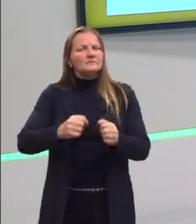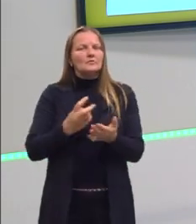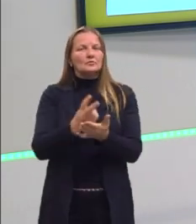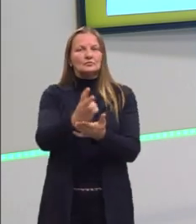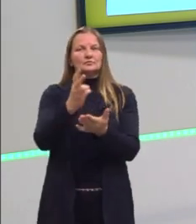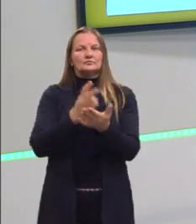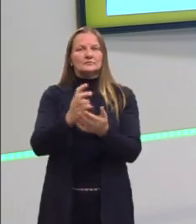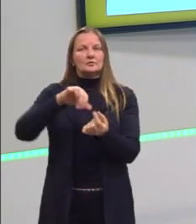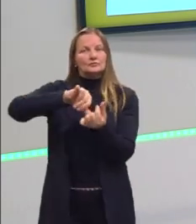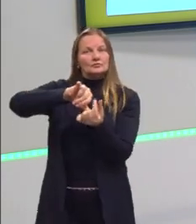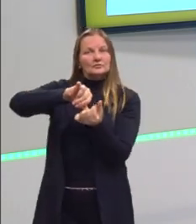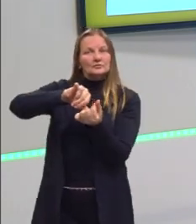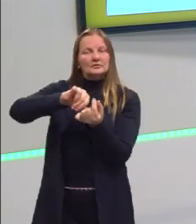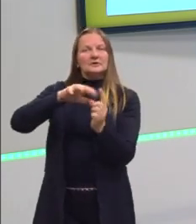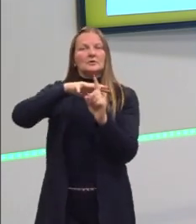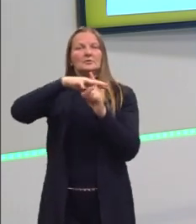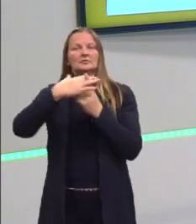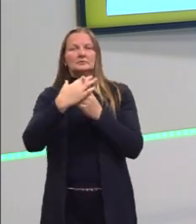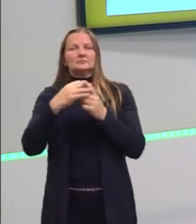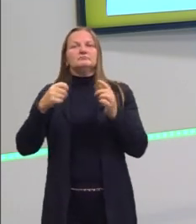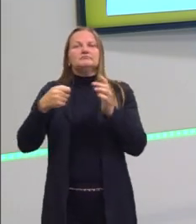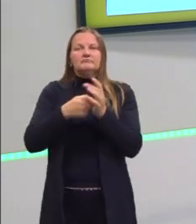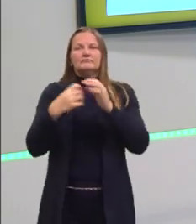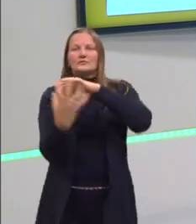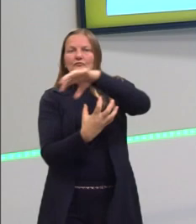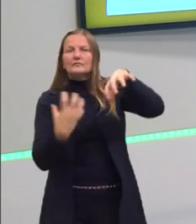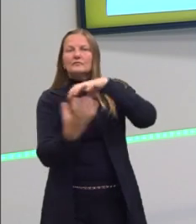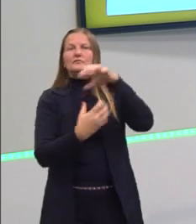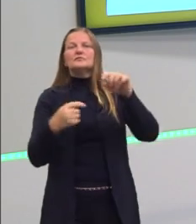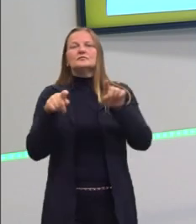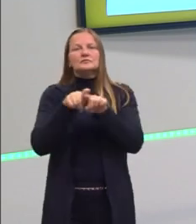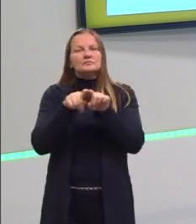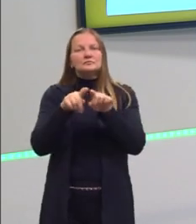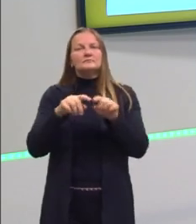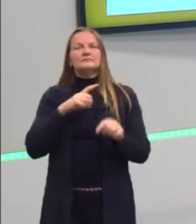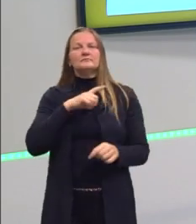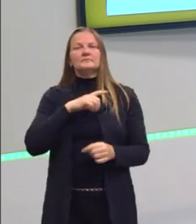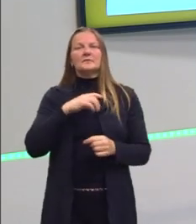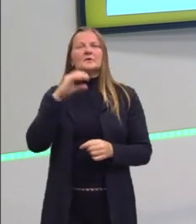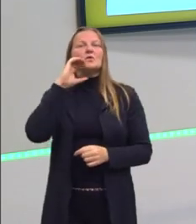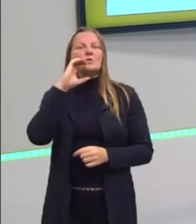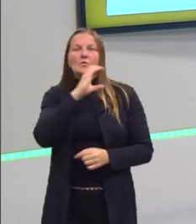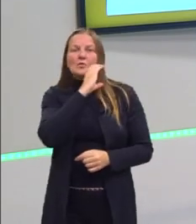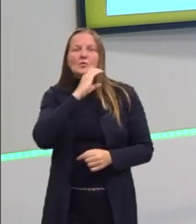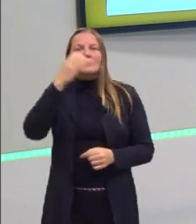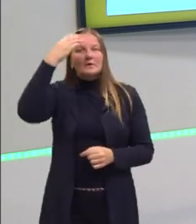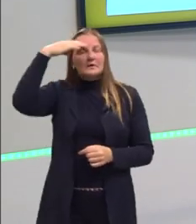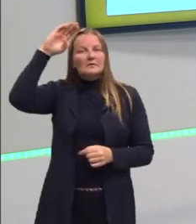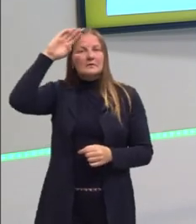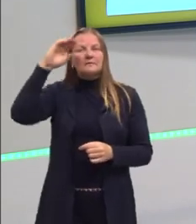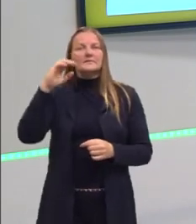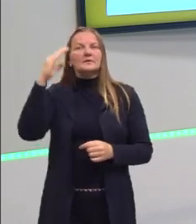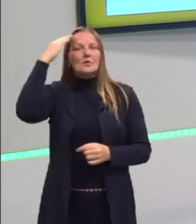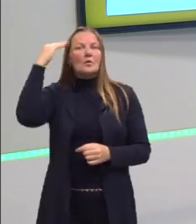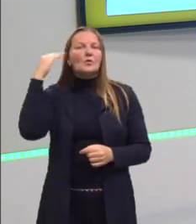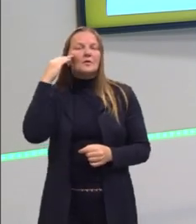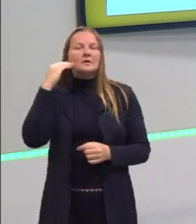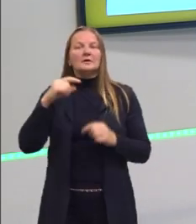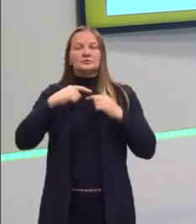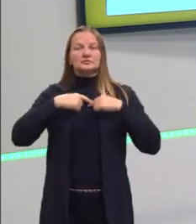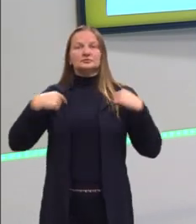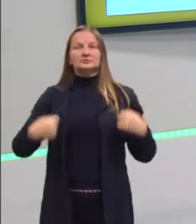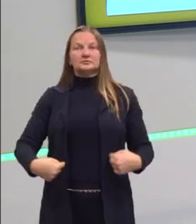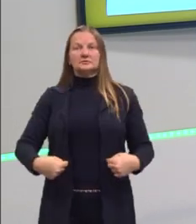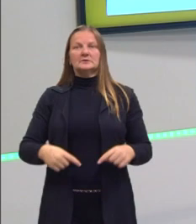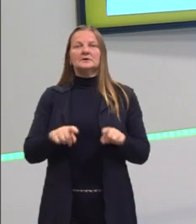capitalista né e o socialismo tenta fazer essas revoluções alguns países fizeram o caso de Cuba né a Coreia do Norte a China